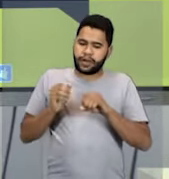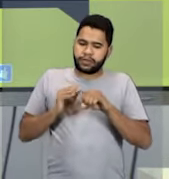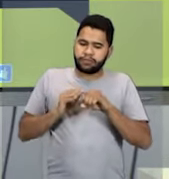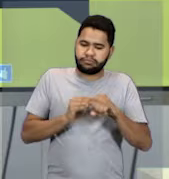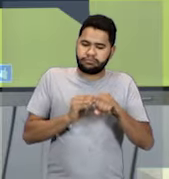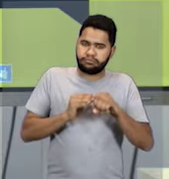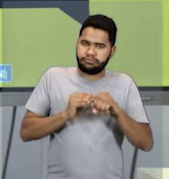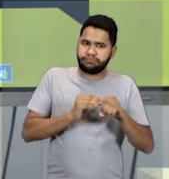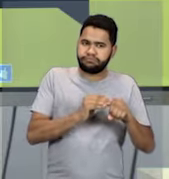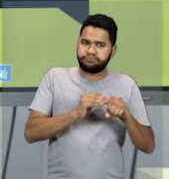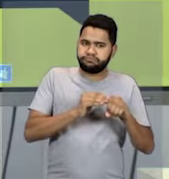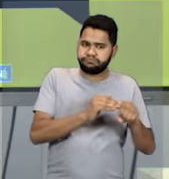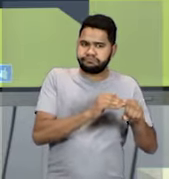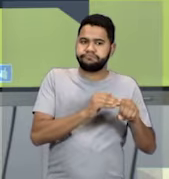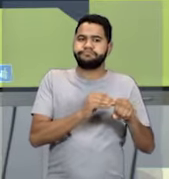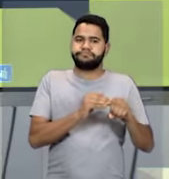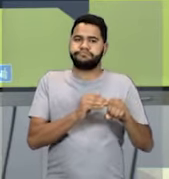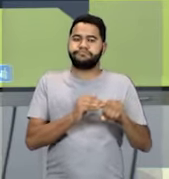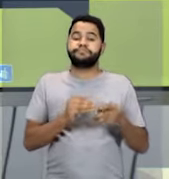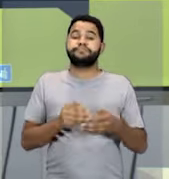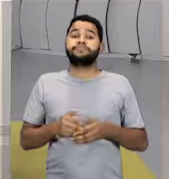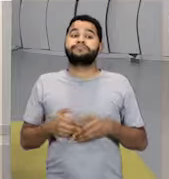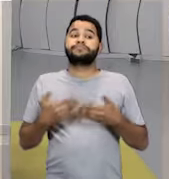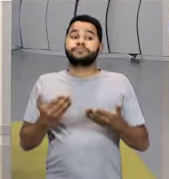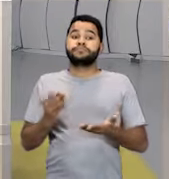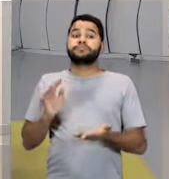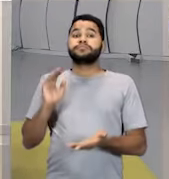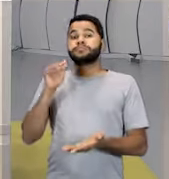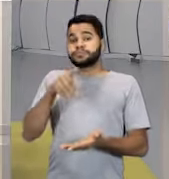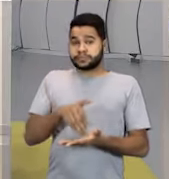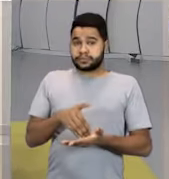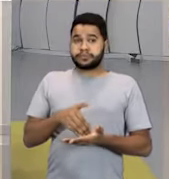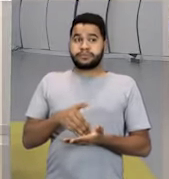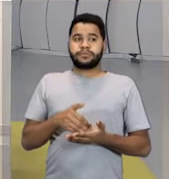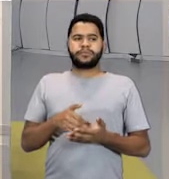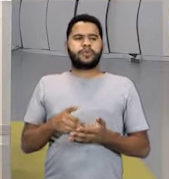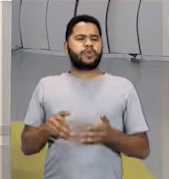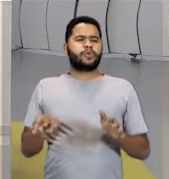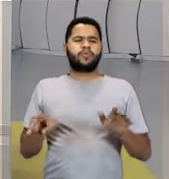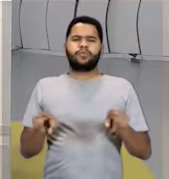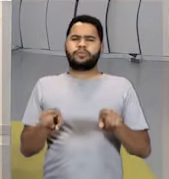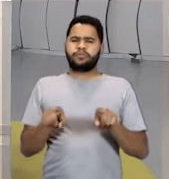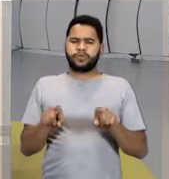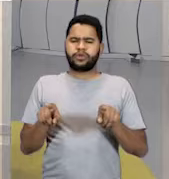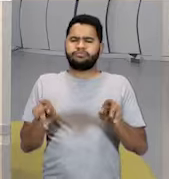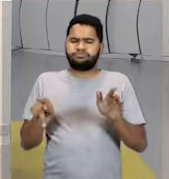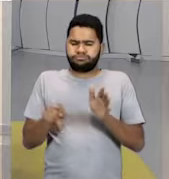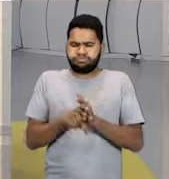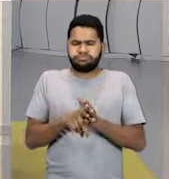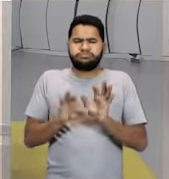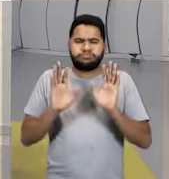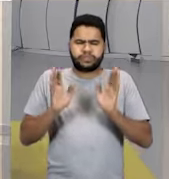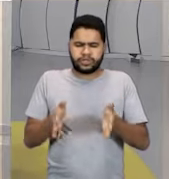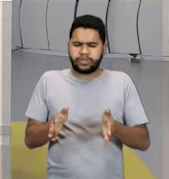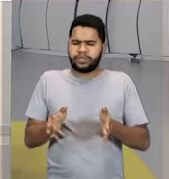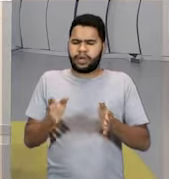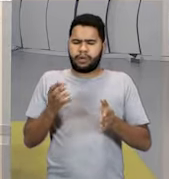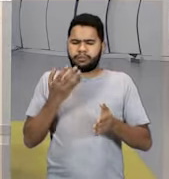alimento para sair. E aí, no final, depois que a gente absorveu os